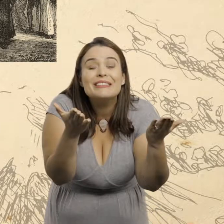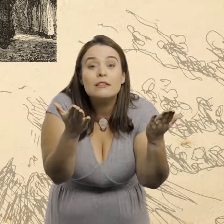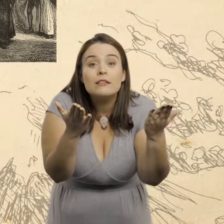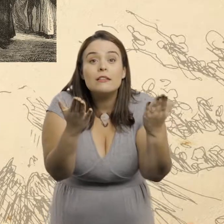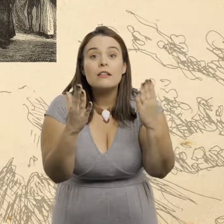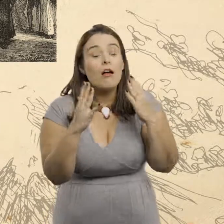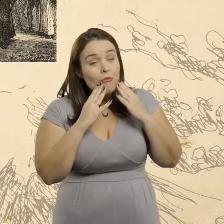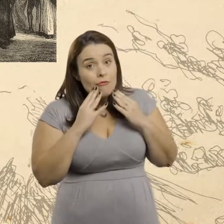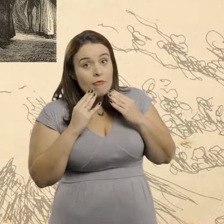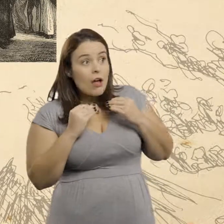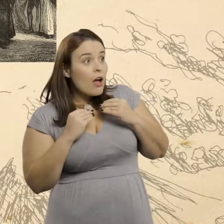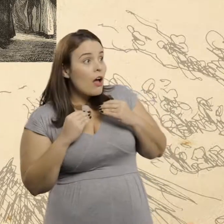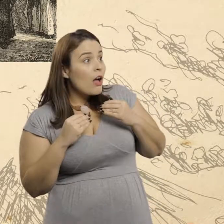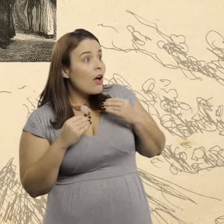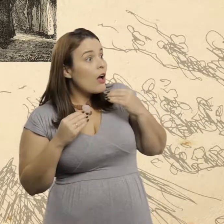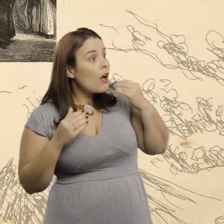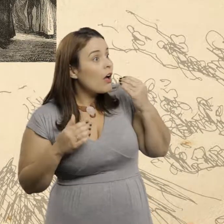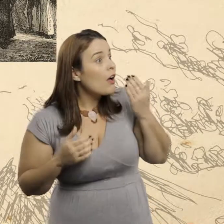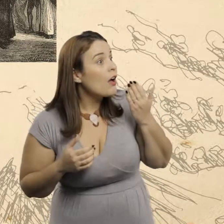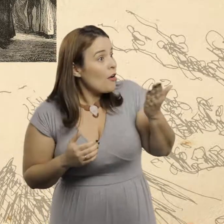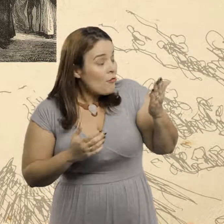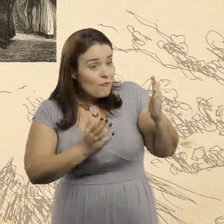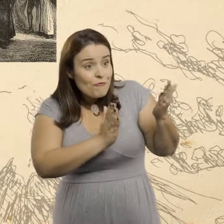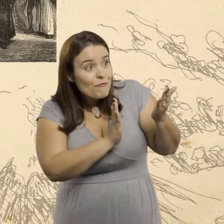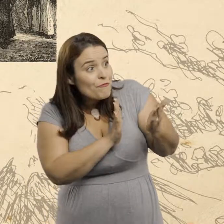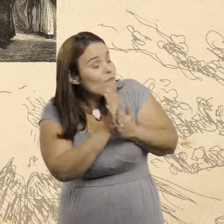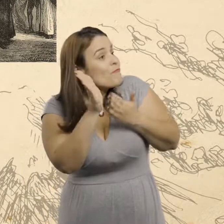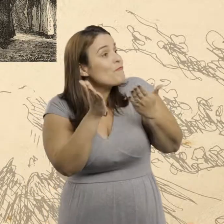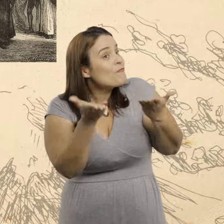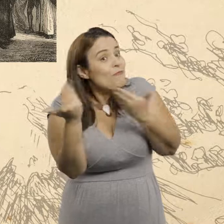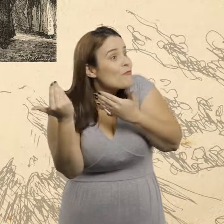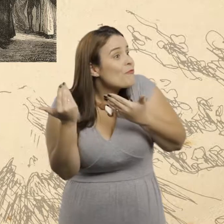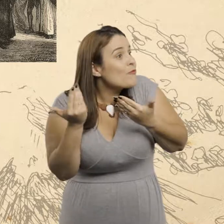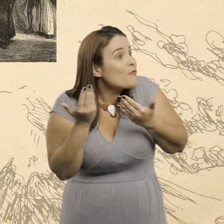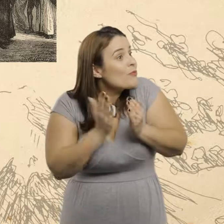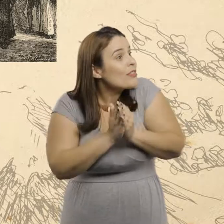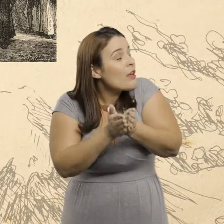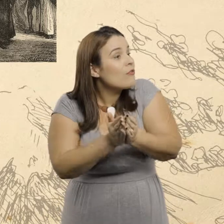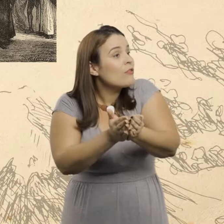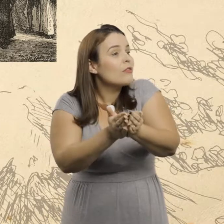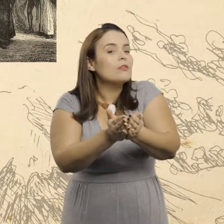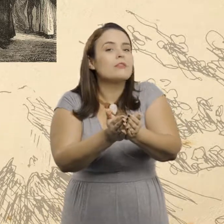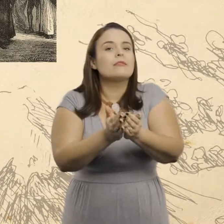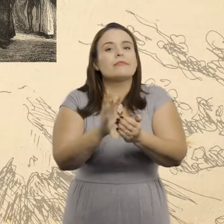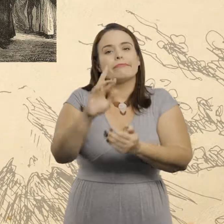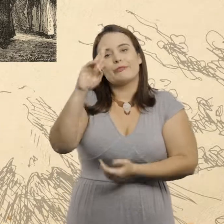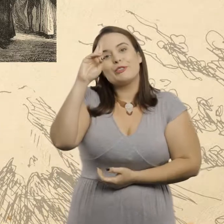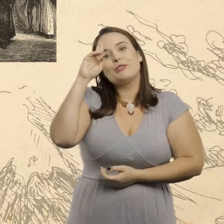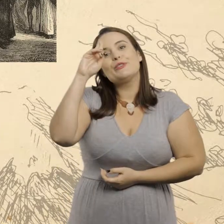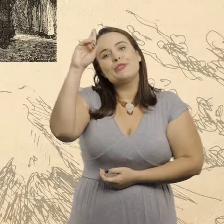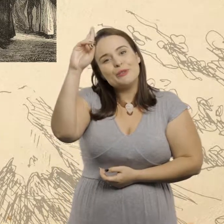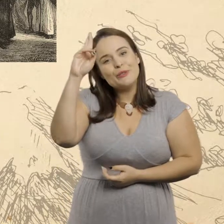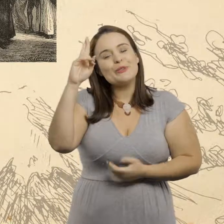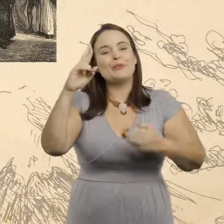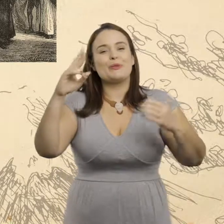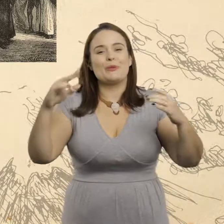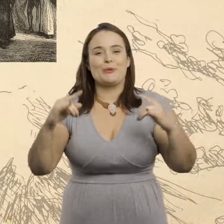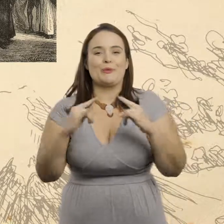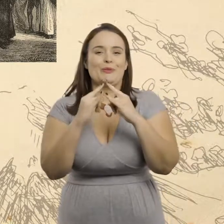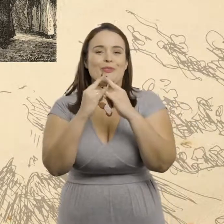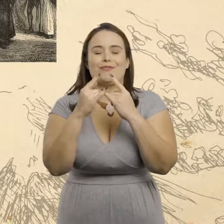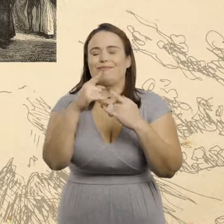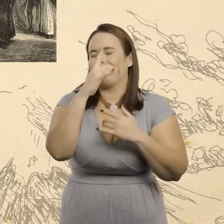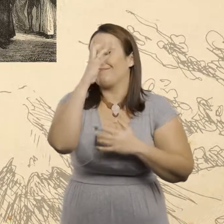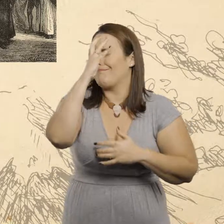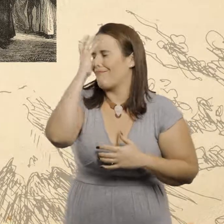de circo. O Sr. Fogg falou para Passepartout ir naquele mesmo instante para o navio. O dono do circo ficou muito